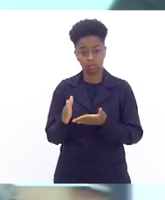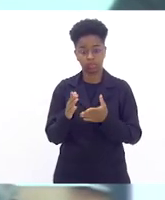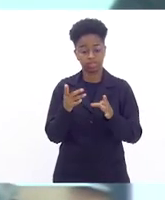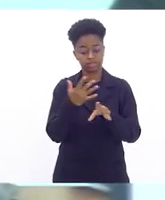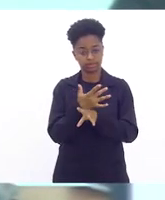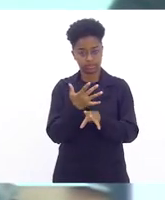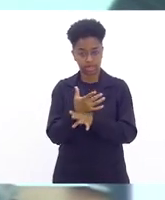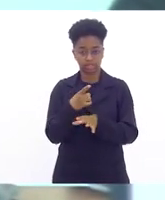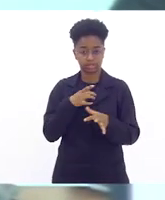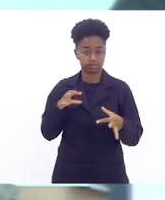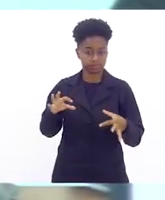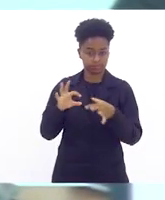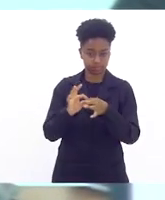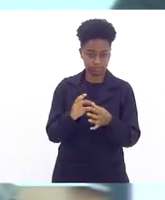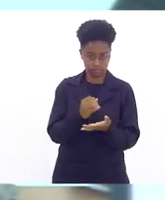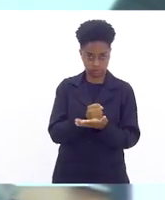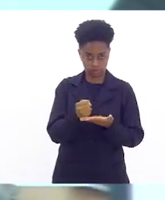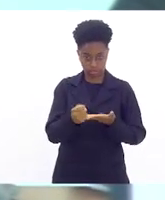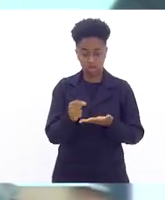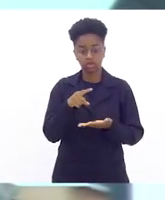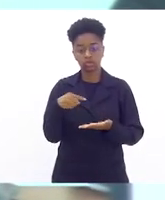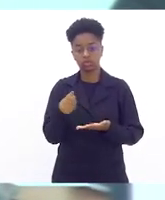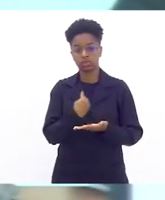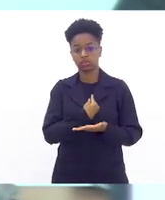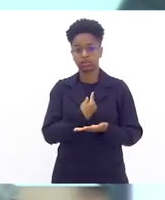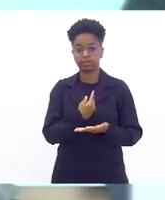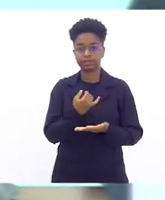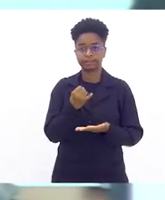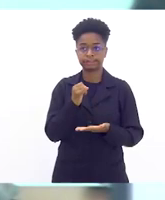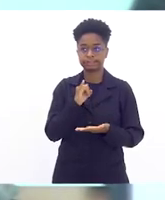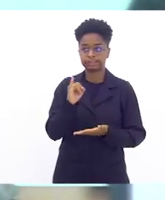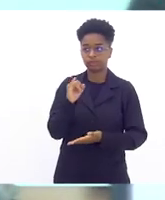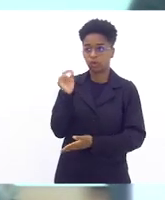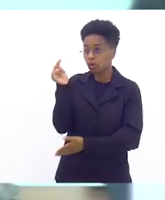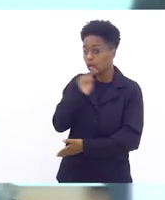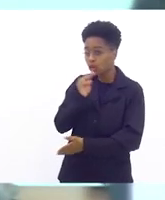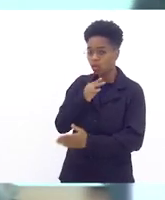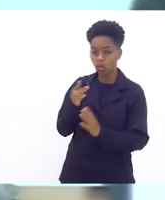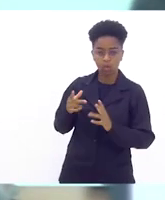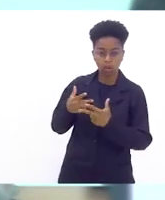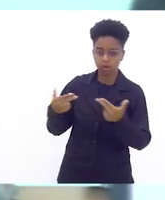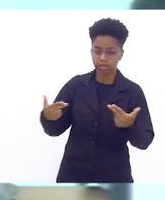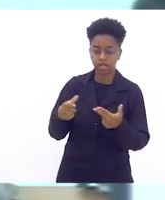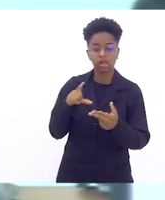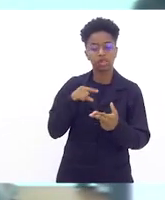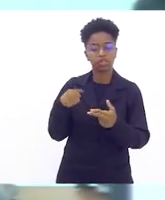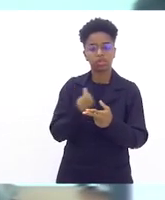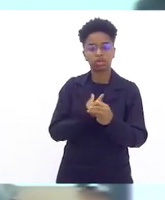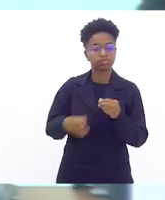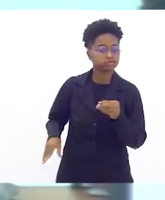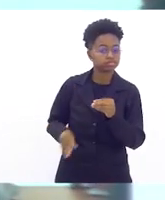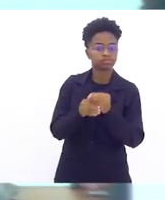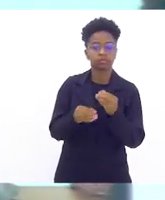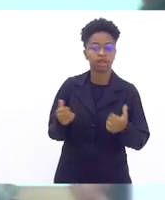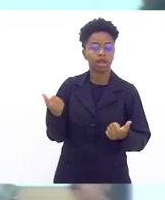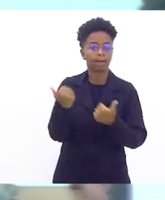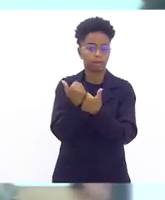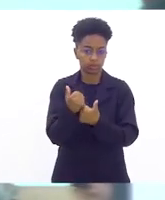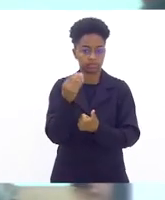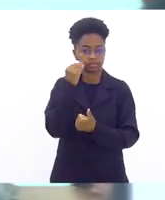municípios mesmo conveniados a gente quando a gente tem uma uma urgência a gente entra supletivamente para fazer para executar